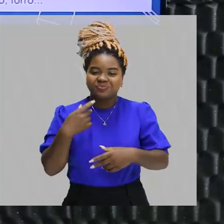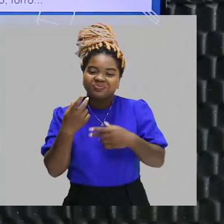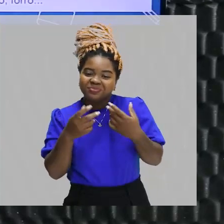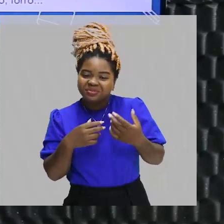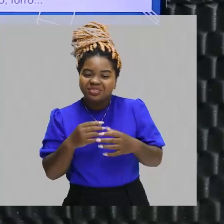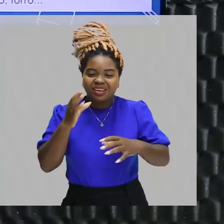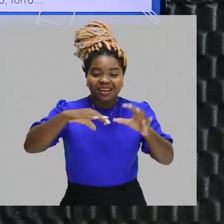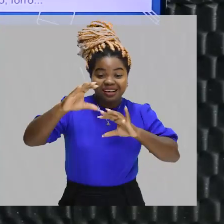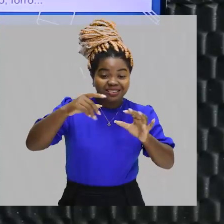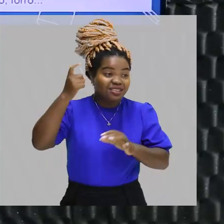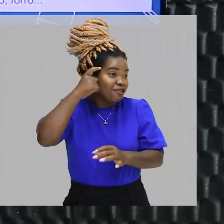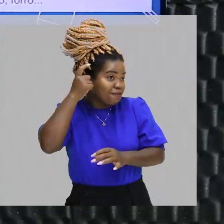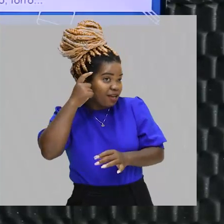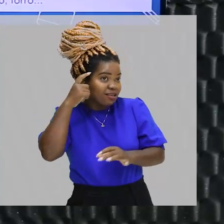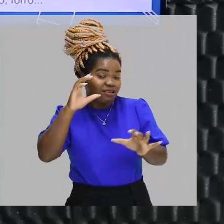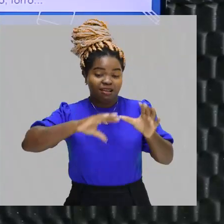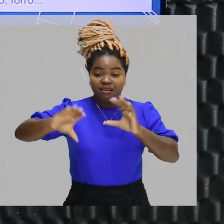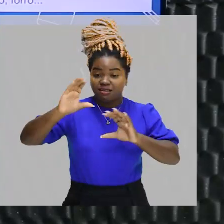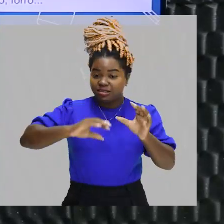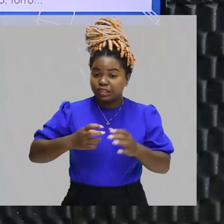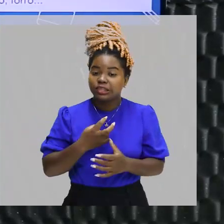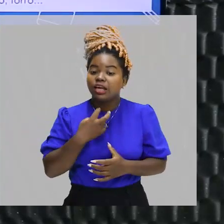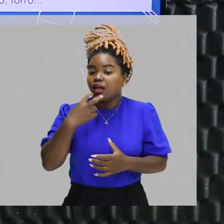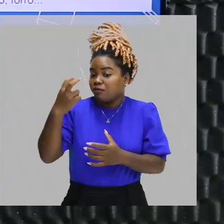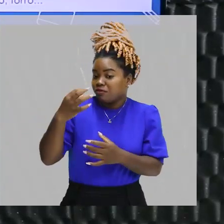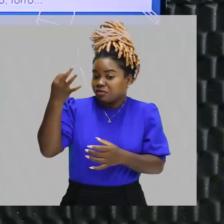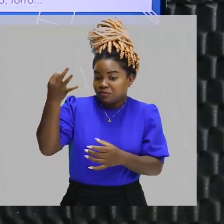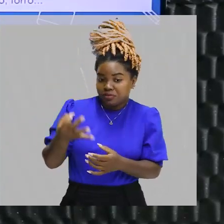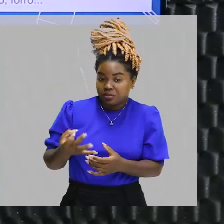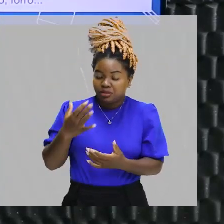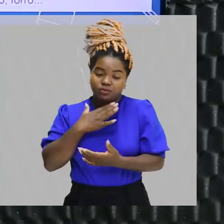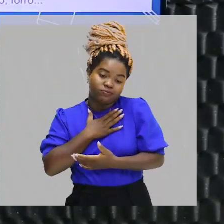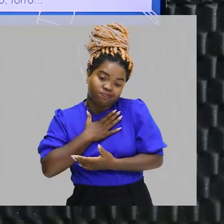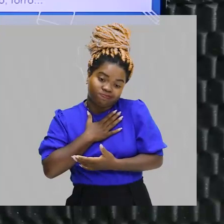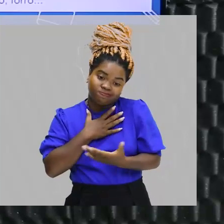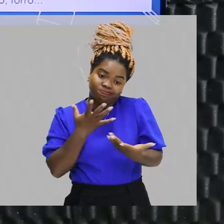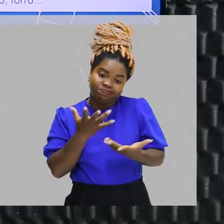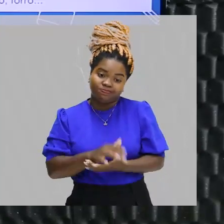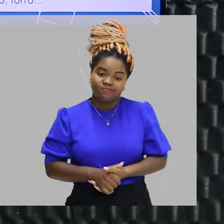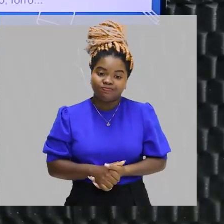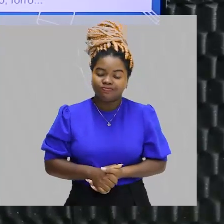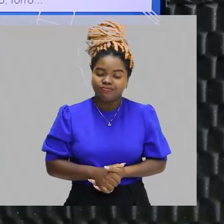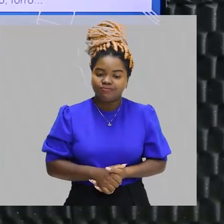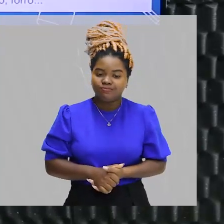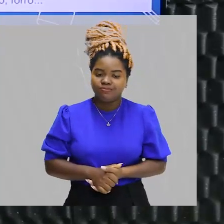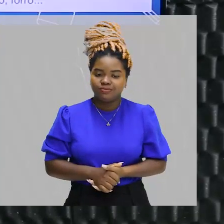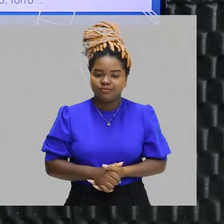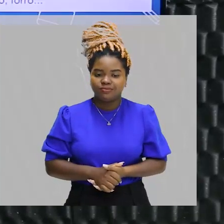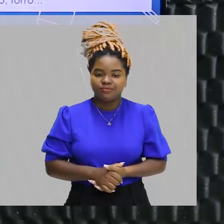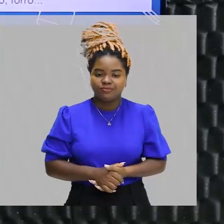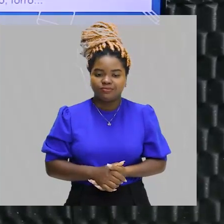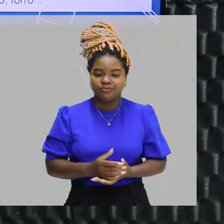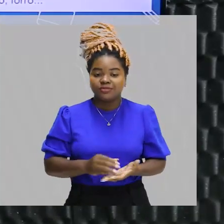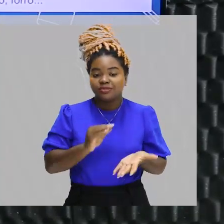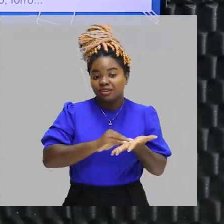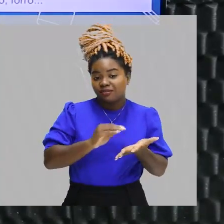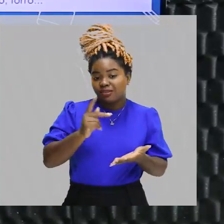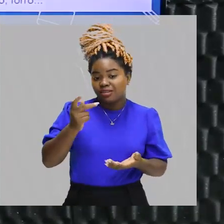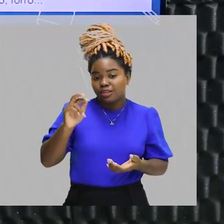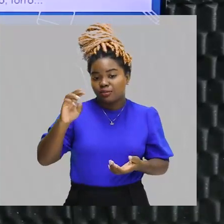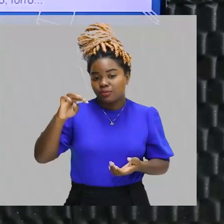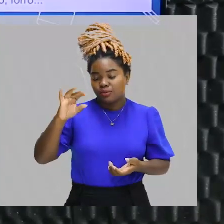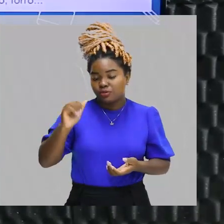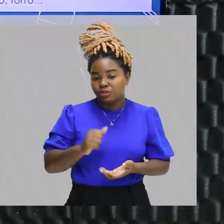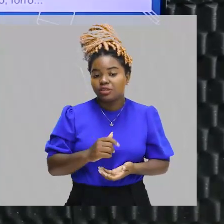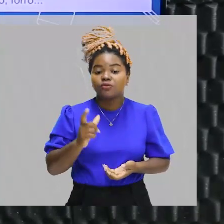a gente acha que canta e a voz não sai exatamente como a gente gostaria, né? Aquele desafino é a falta de harmonia. A presença dela é quando